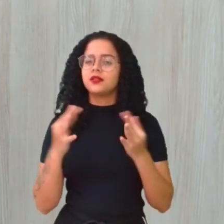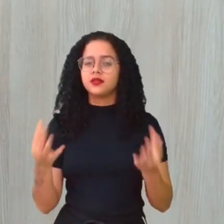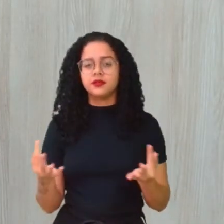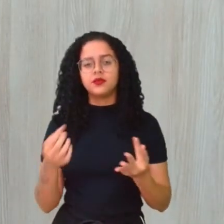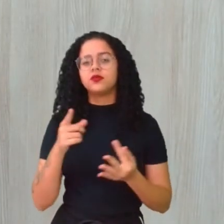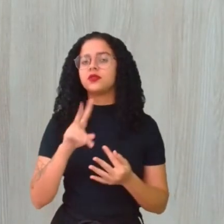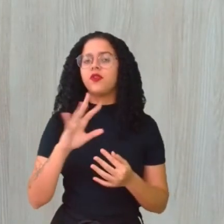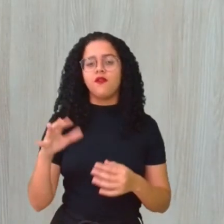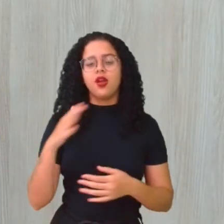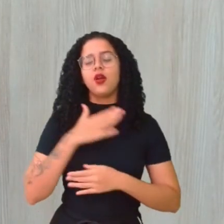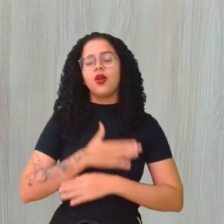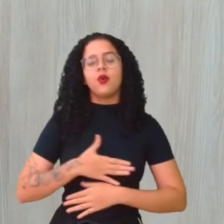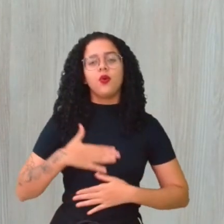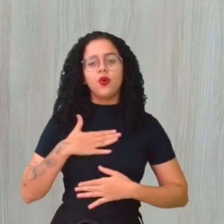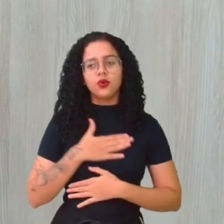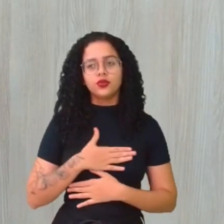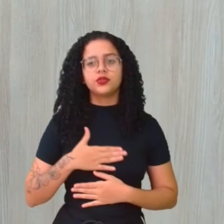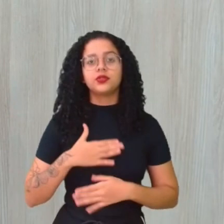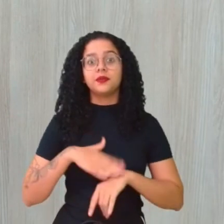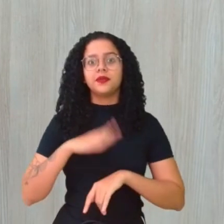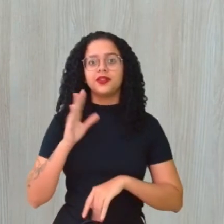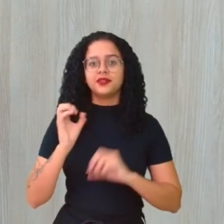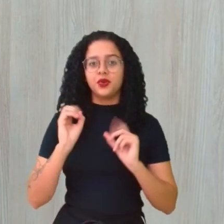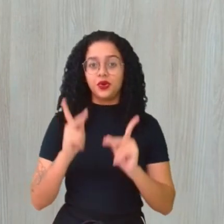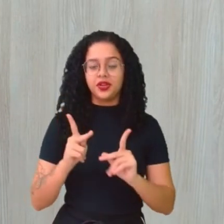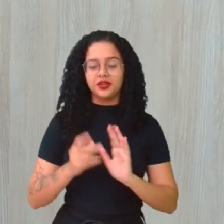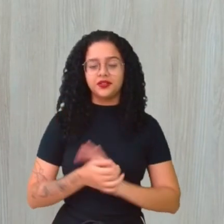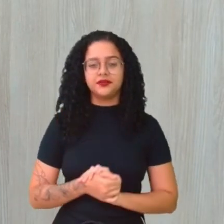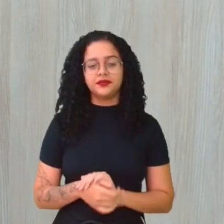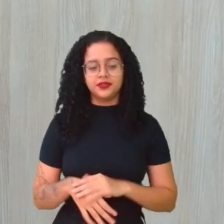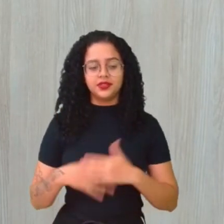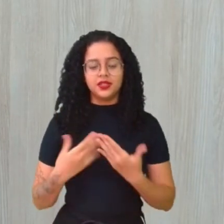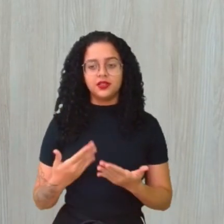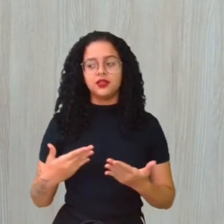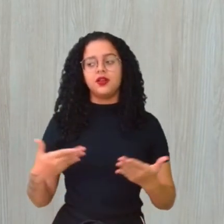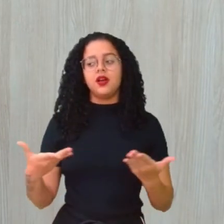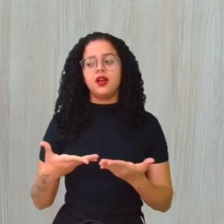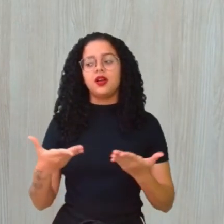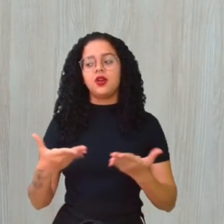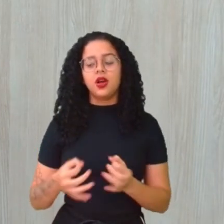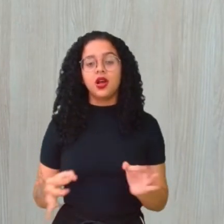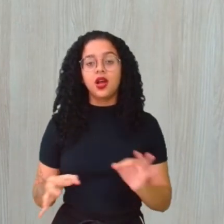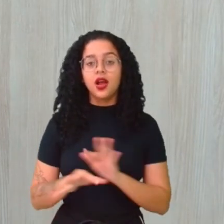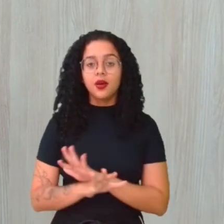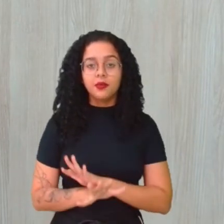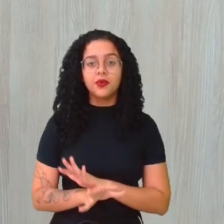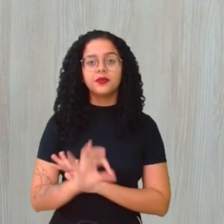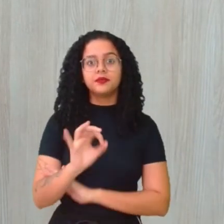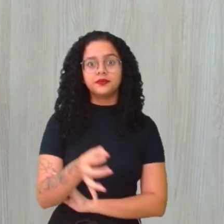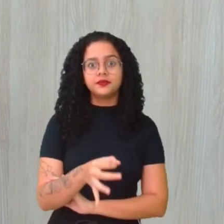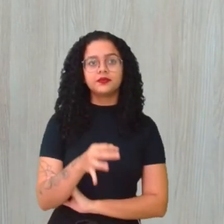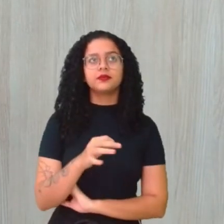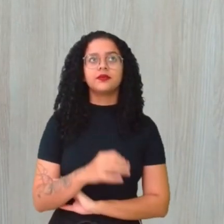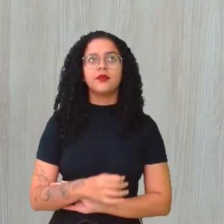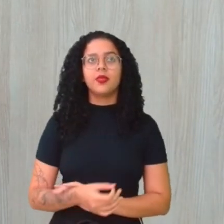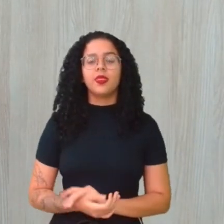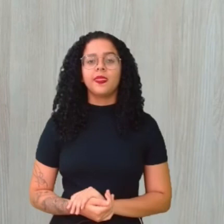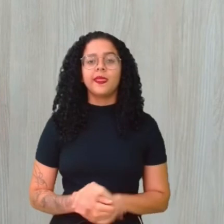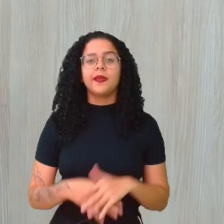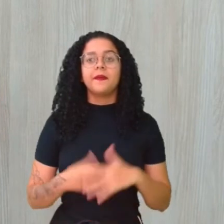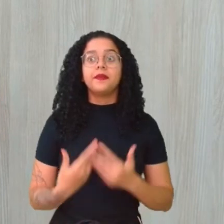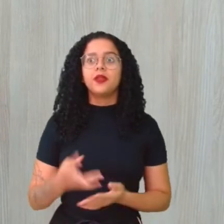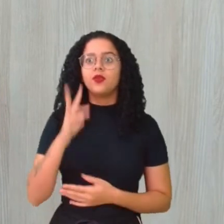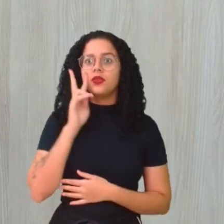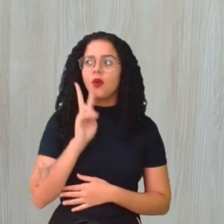e vocês vão gostar cada vez mais, tá certo? Então, a gente fica por aqui, não é, Tiago? Isso. Então, dá